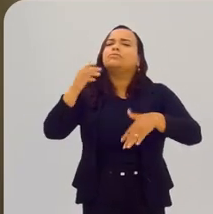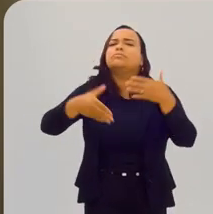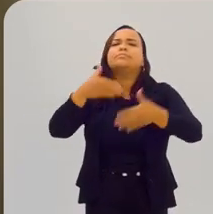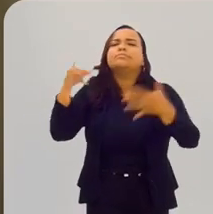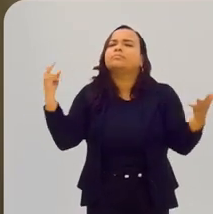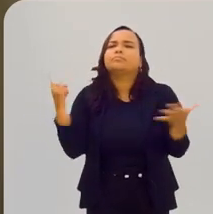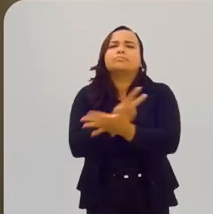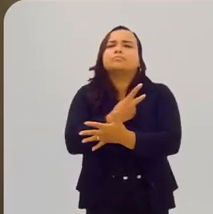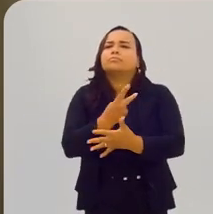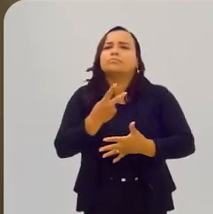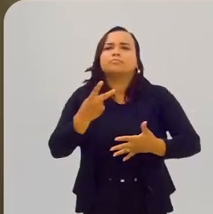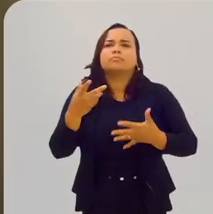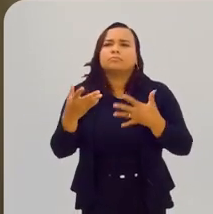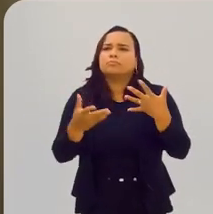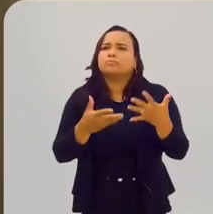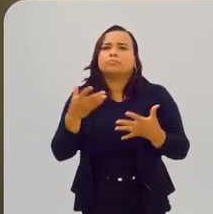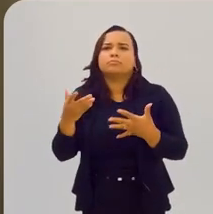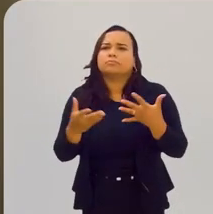uma coisa de